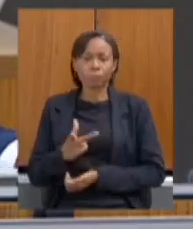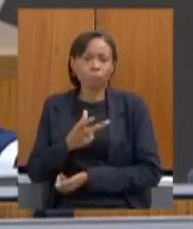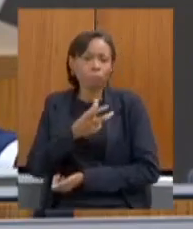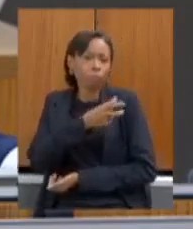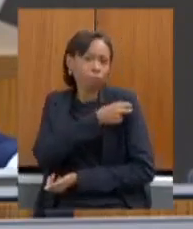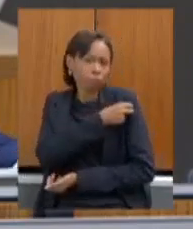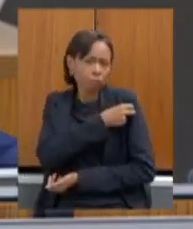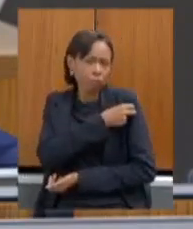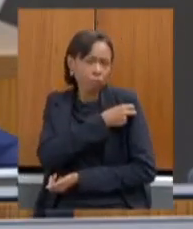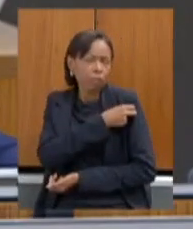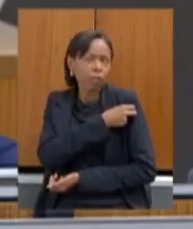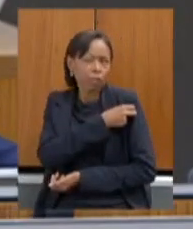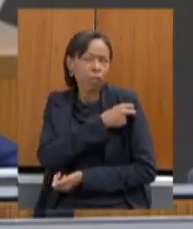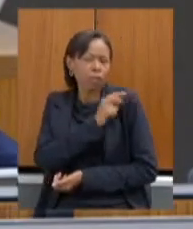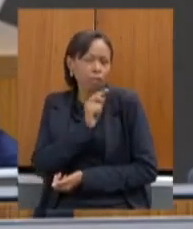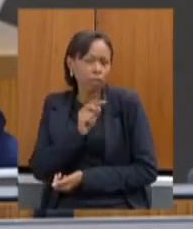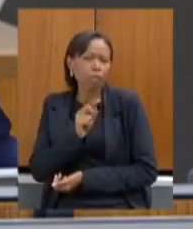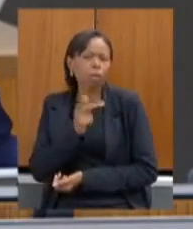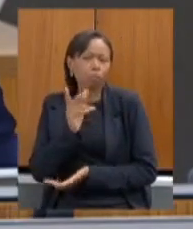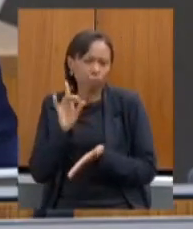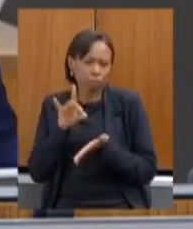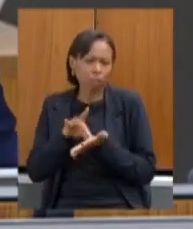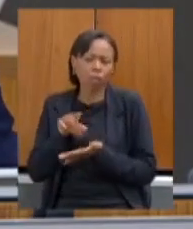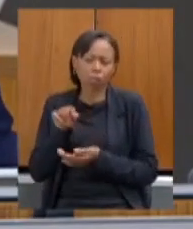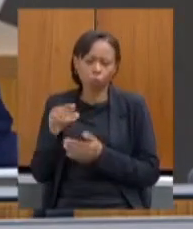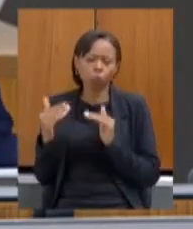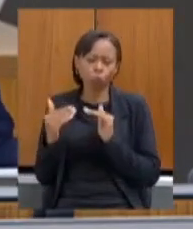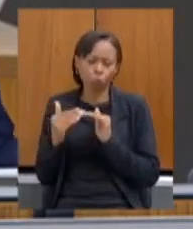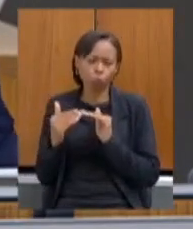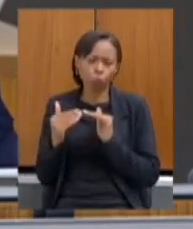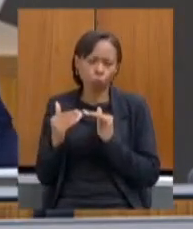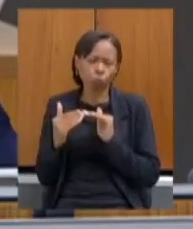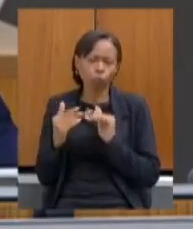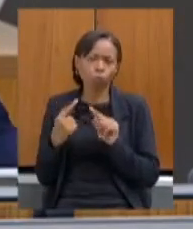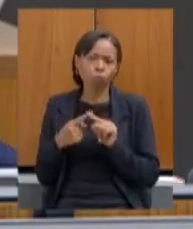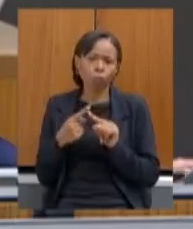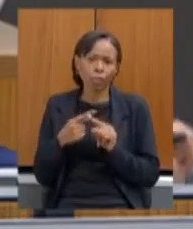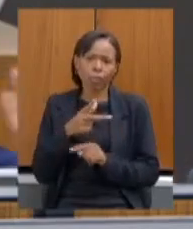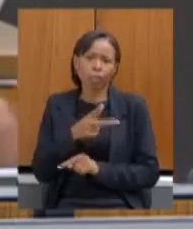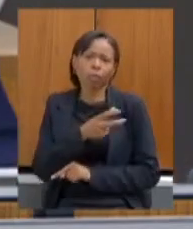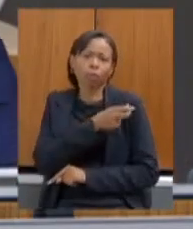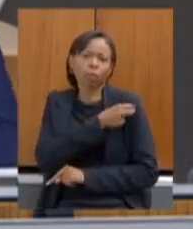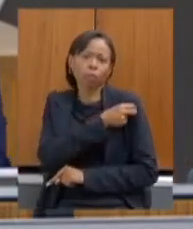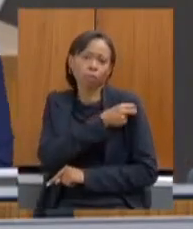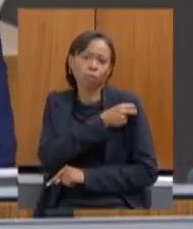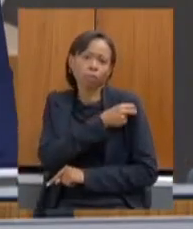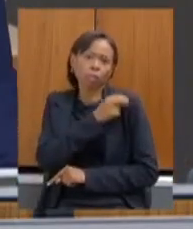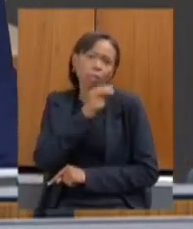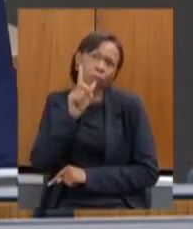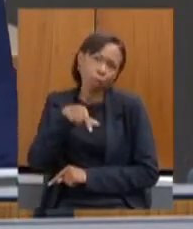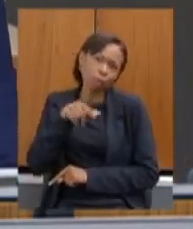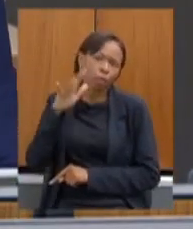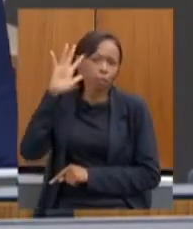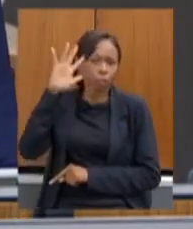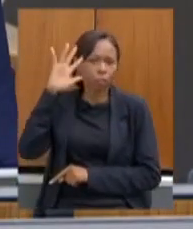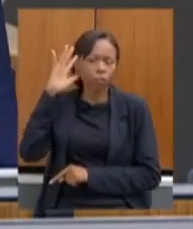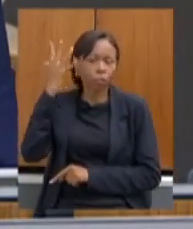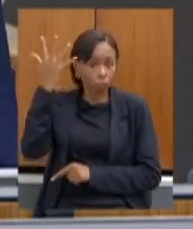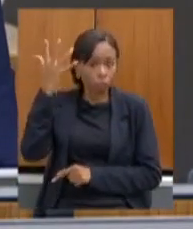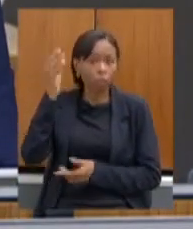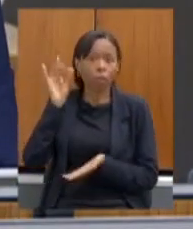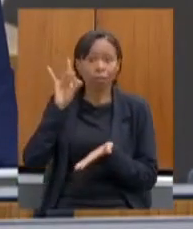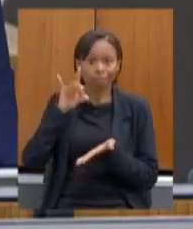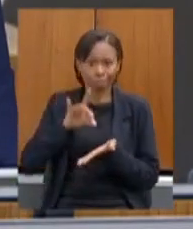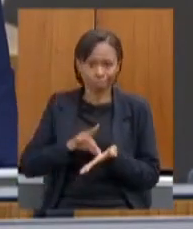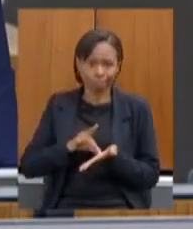de fato, concordo com o senhor, a vacina sim seria a solução, digamos, efetiva para o problema